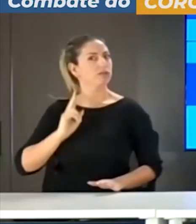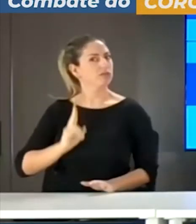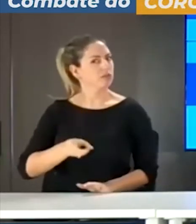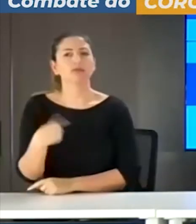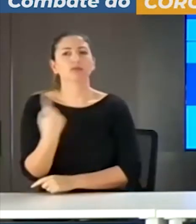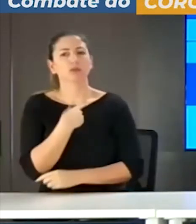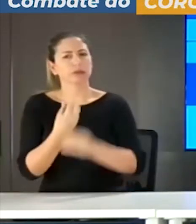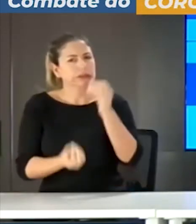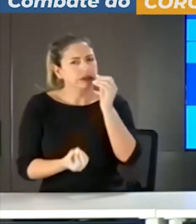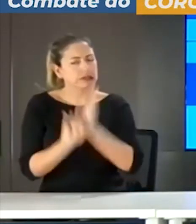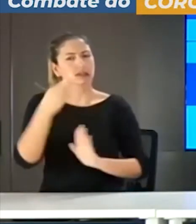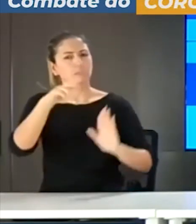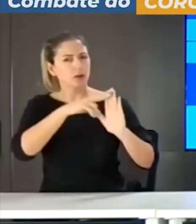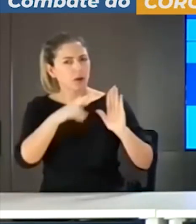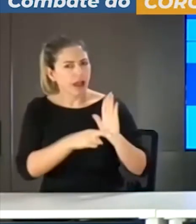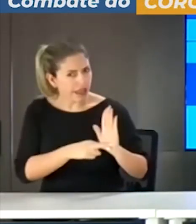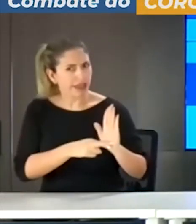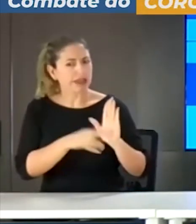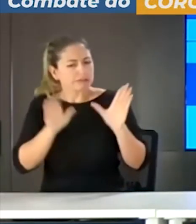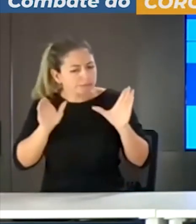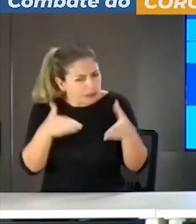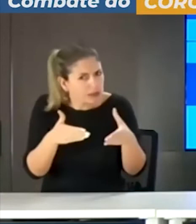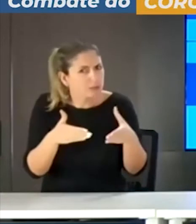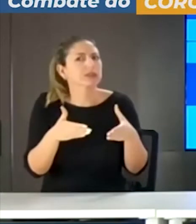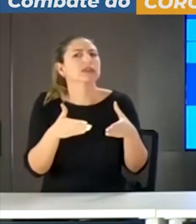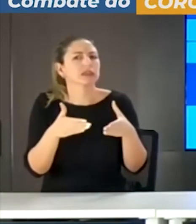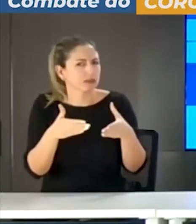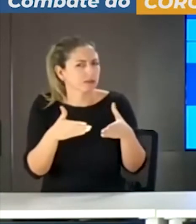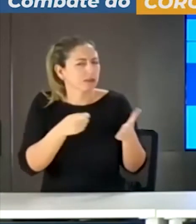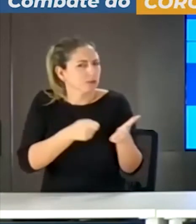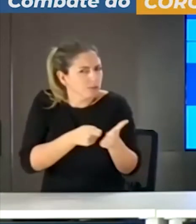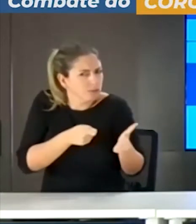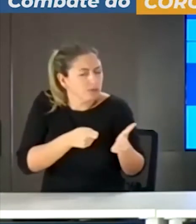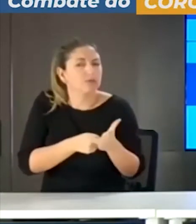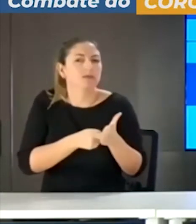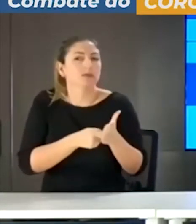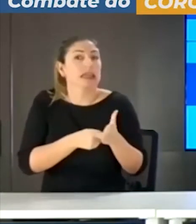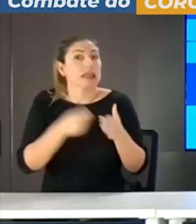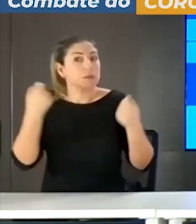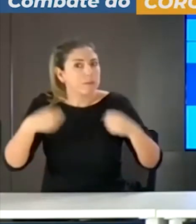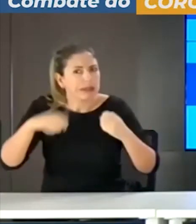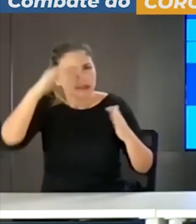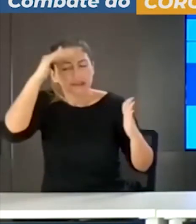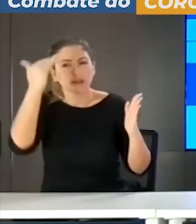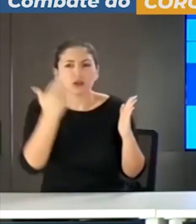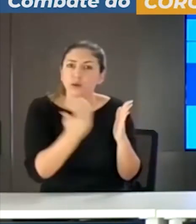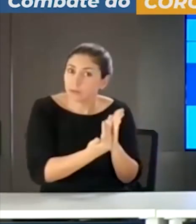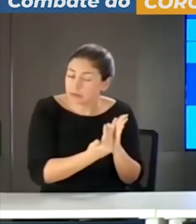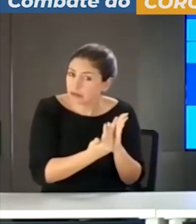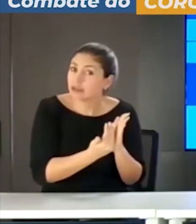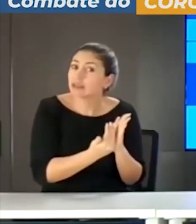for. A observância dessas normas são indispensáveis para que as atividades continuem funcionando.